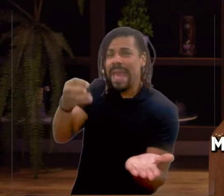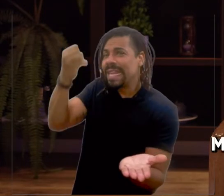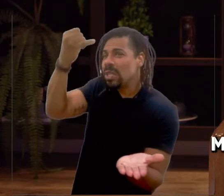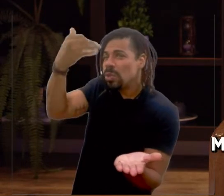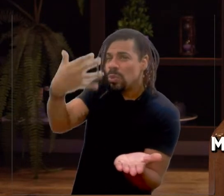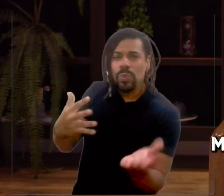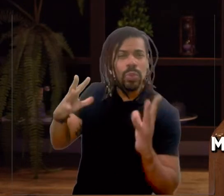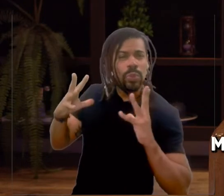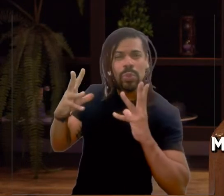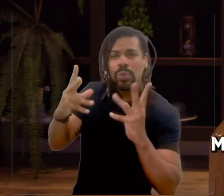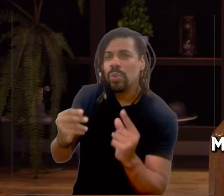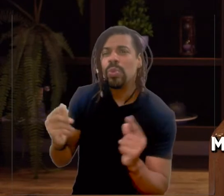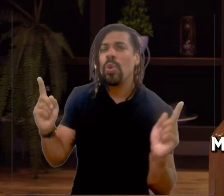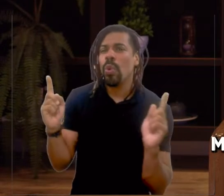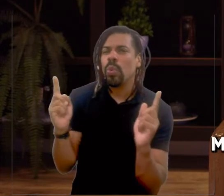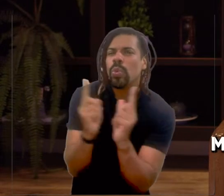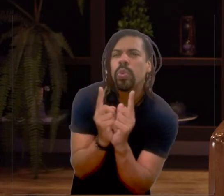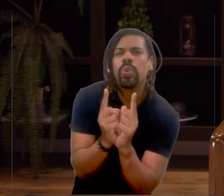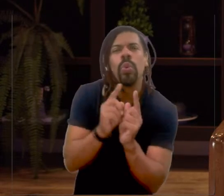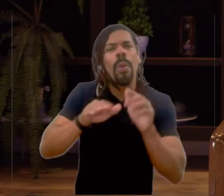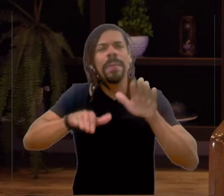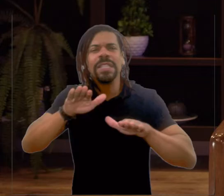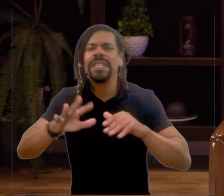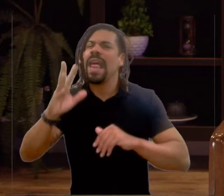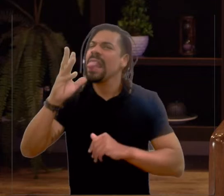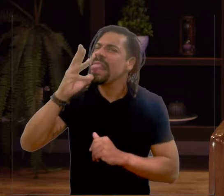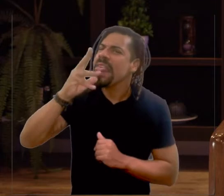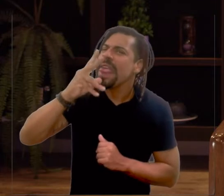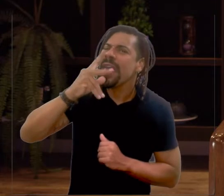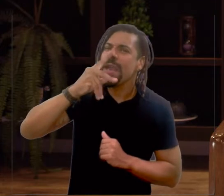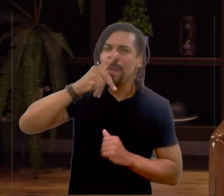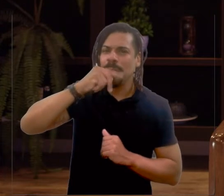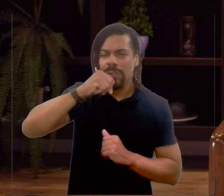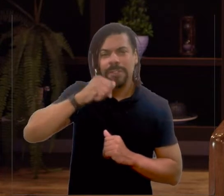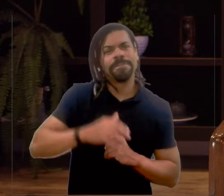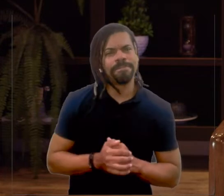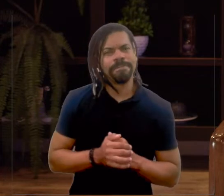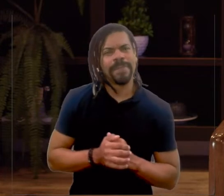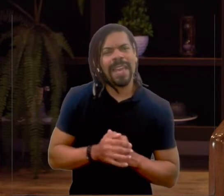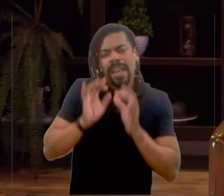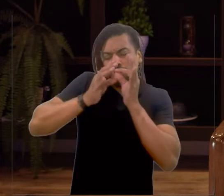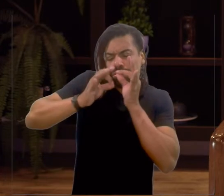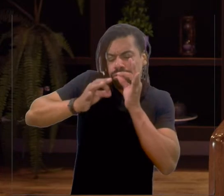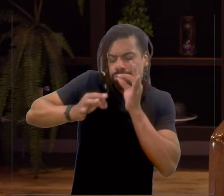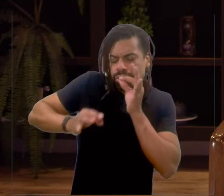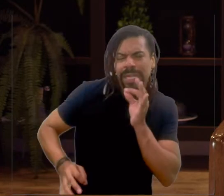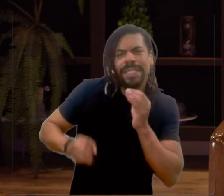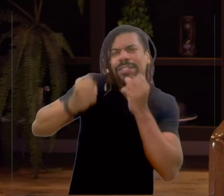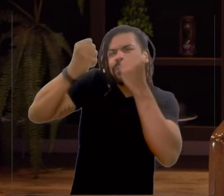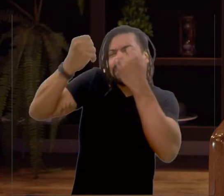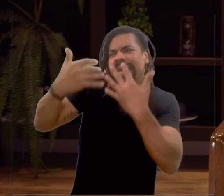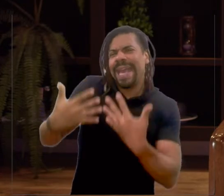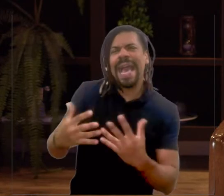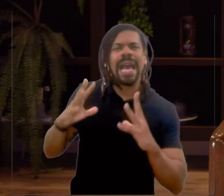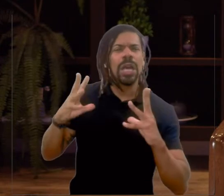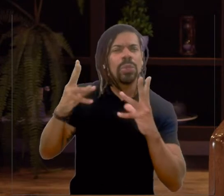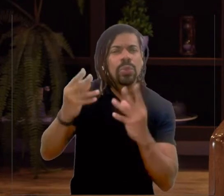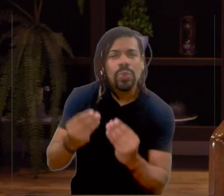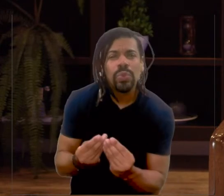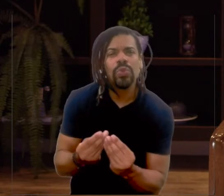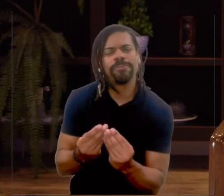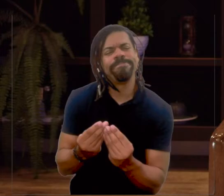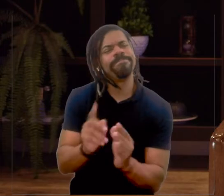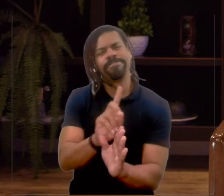mostrando todos os investimentos de curto prazo todos os sonhos de Médio prazo todos são longo prazo ficaria extenso demais eu fazer a explicação